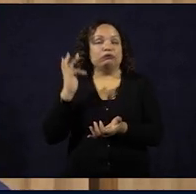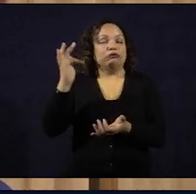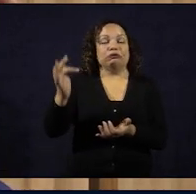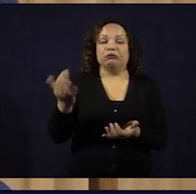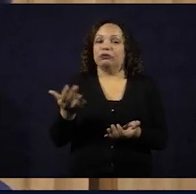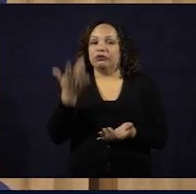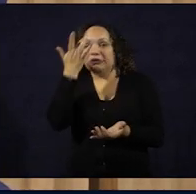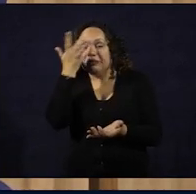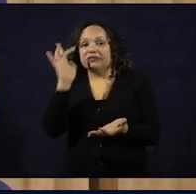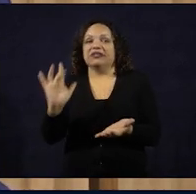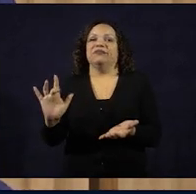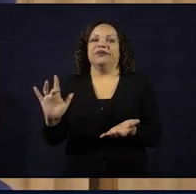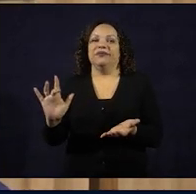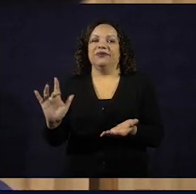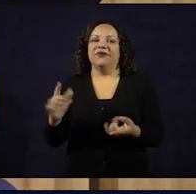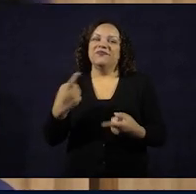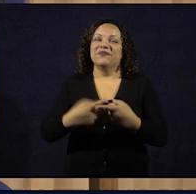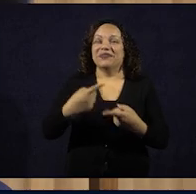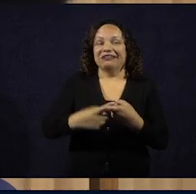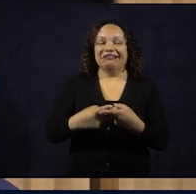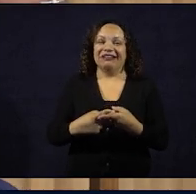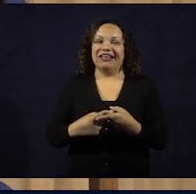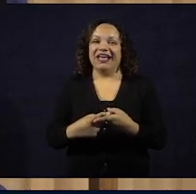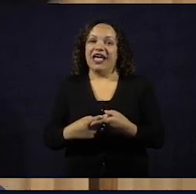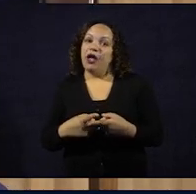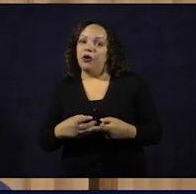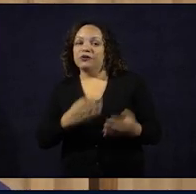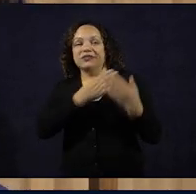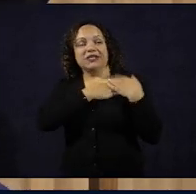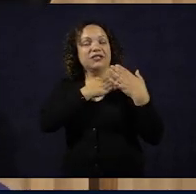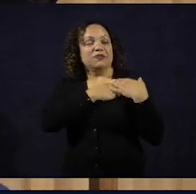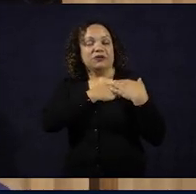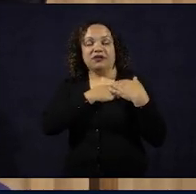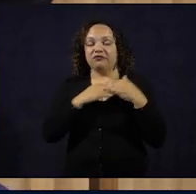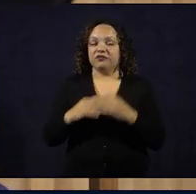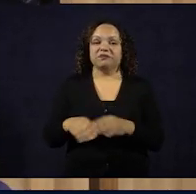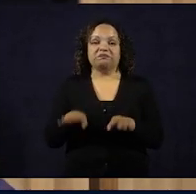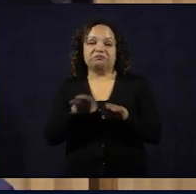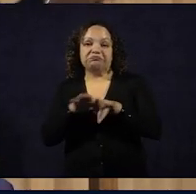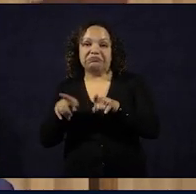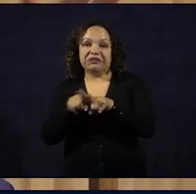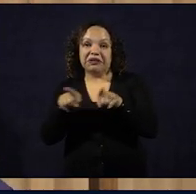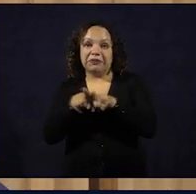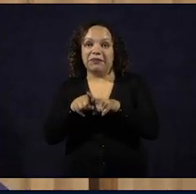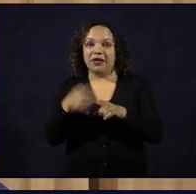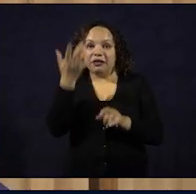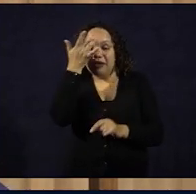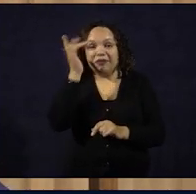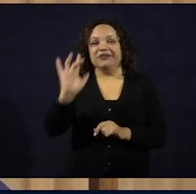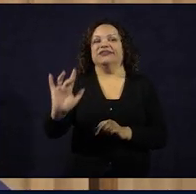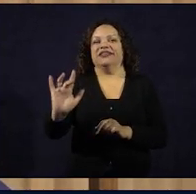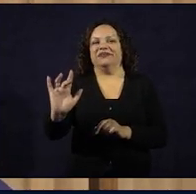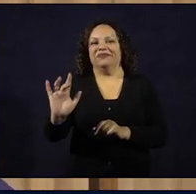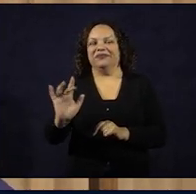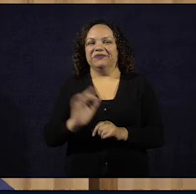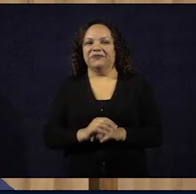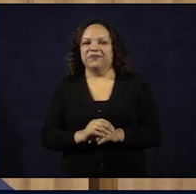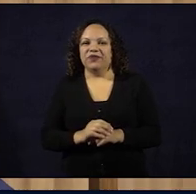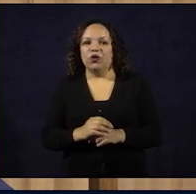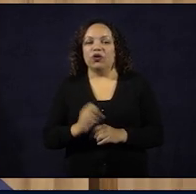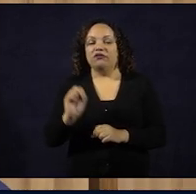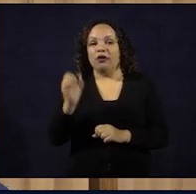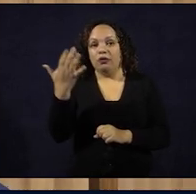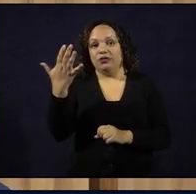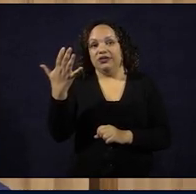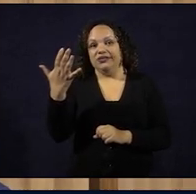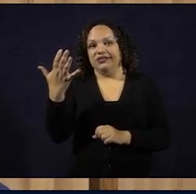provavelmente que os caras também não sabem ainda estão lá no meio da da da disputa política entre quatro paredes do que